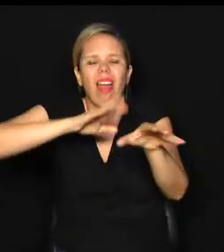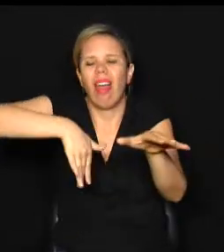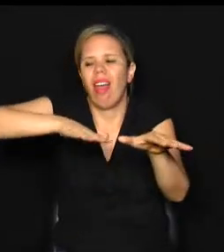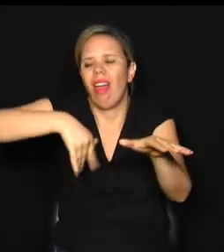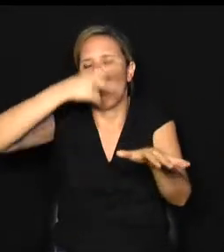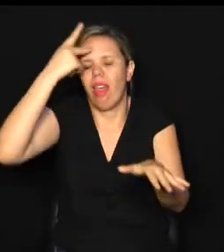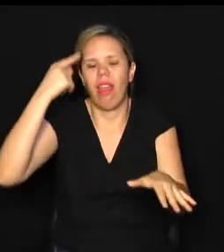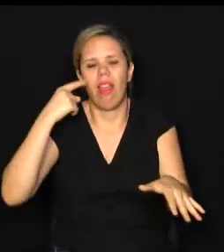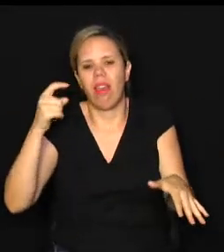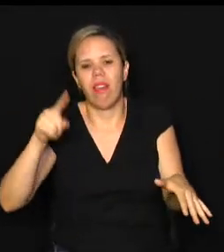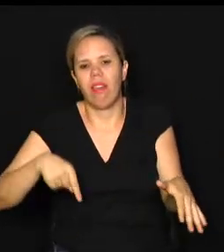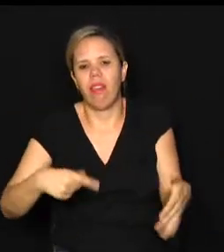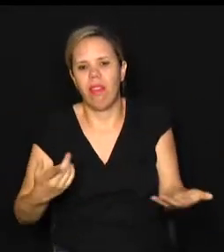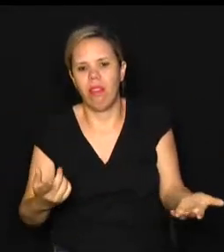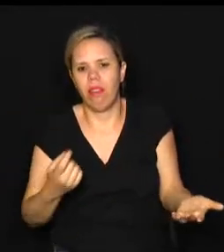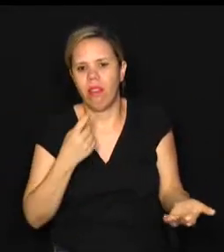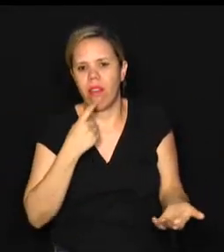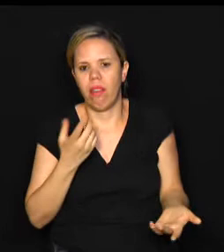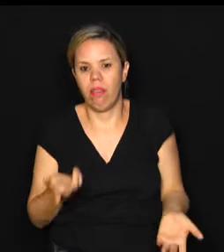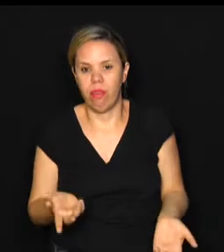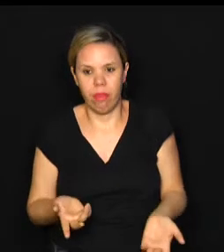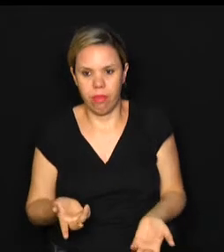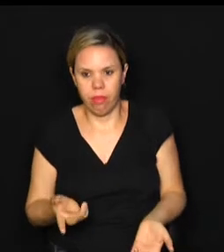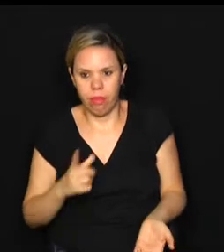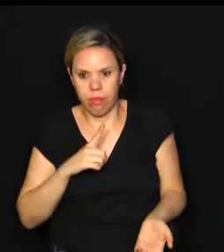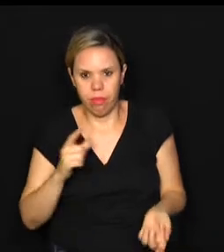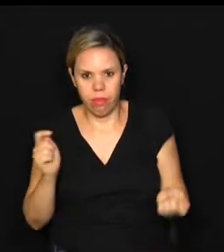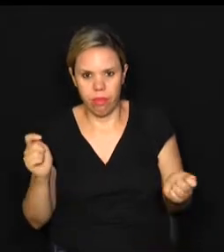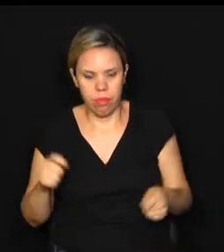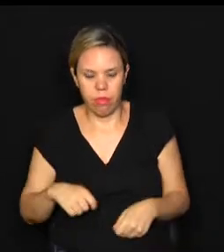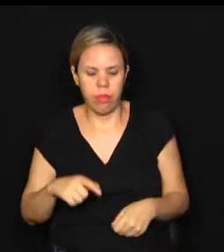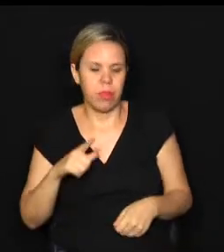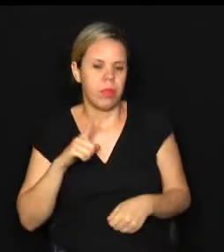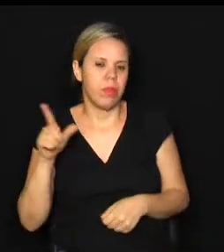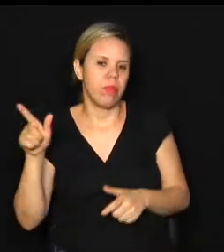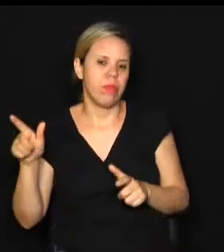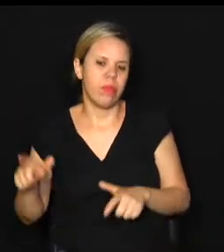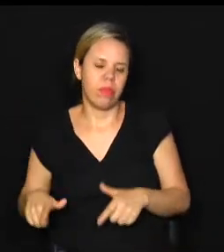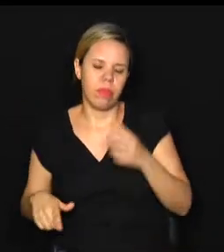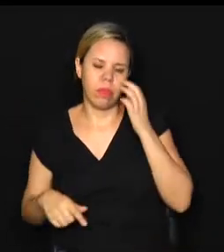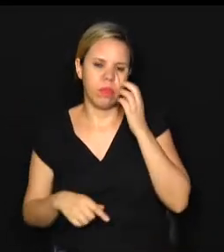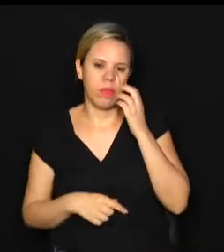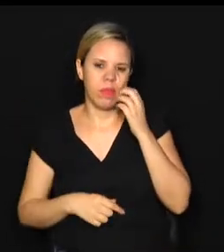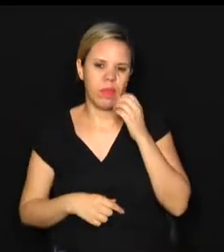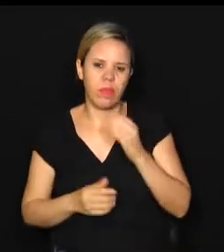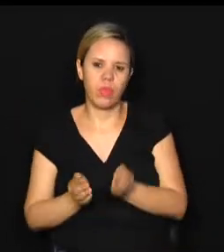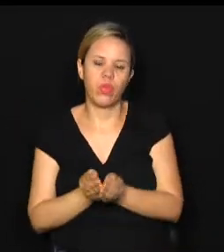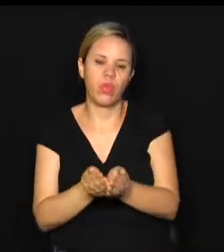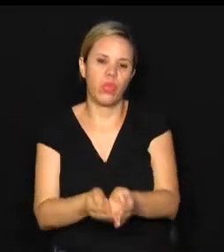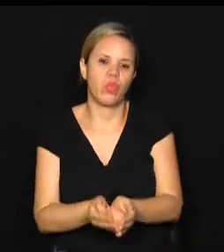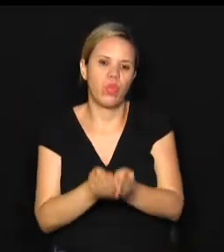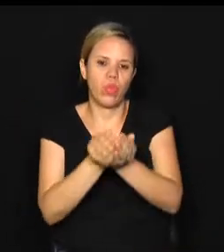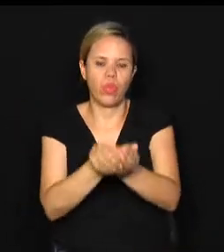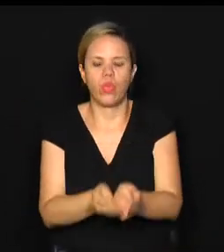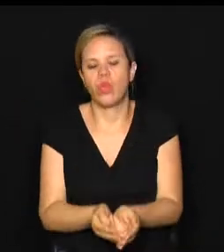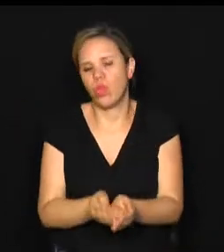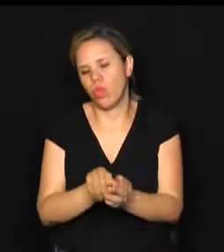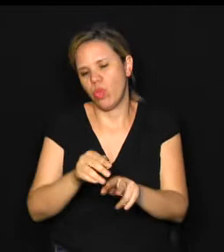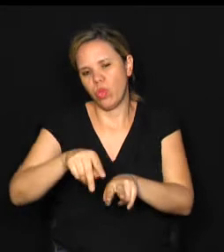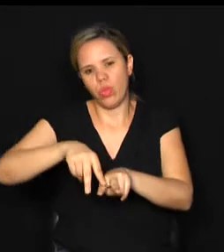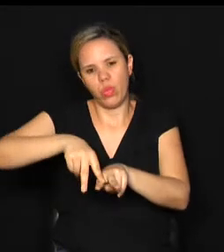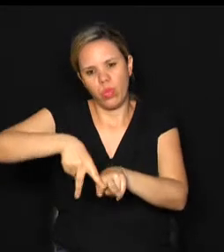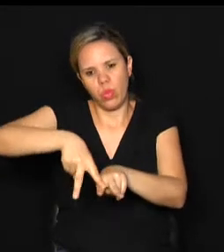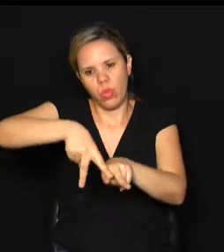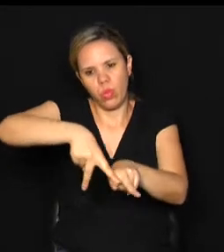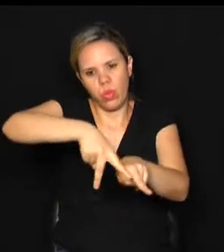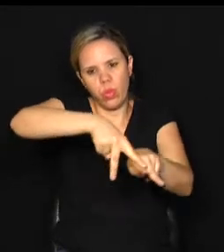População campineira tem condições de ter ali uma lancha, um jet ski ou coisa desse